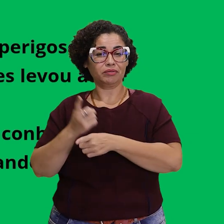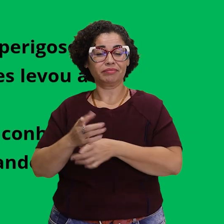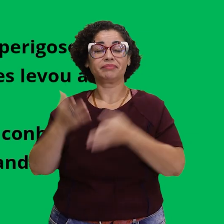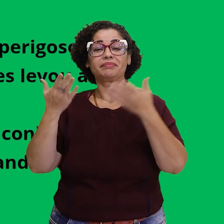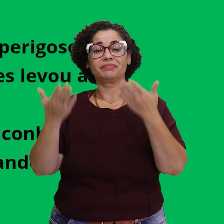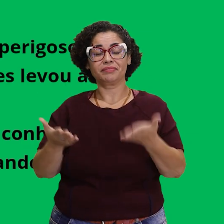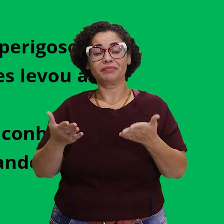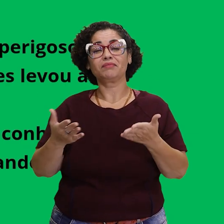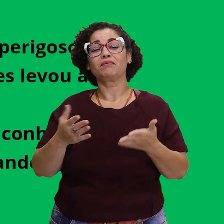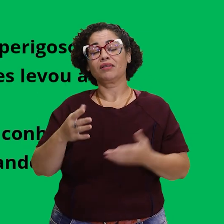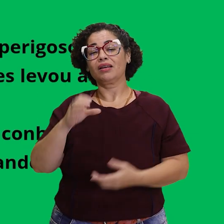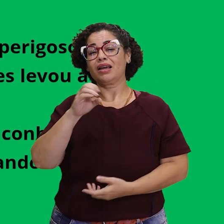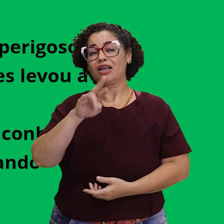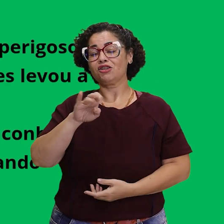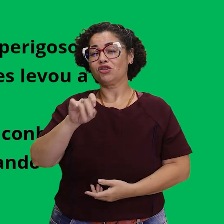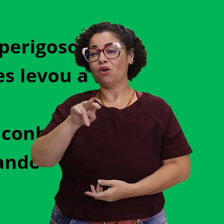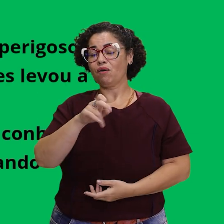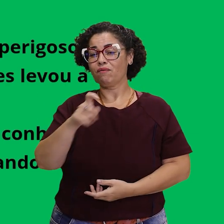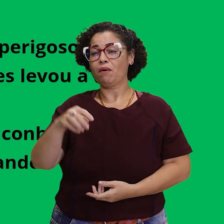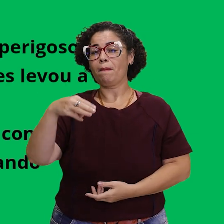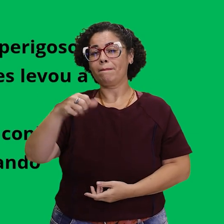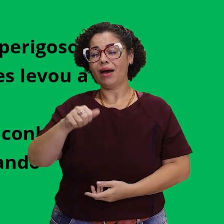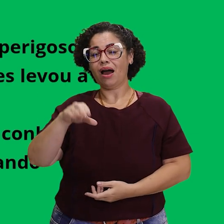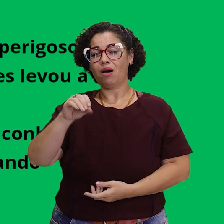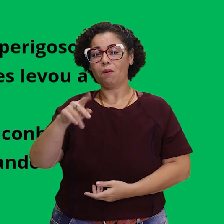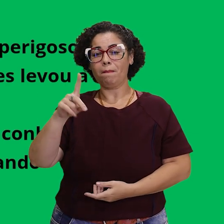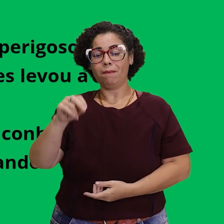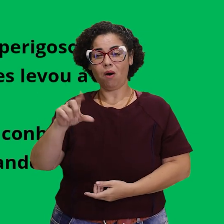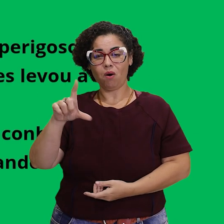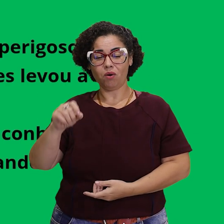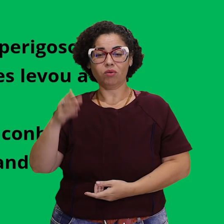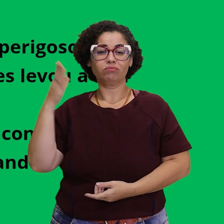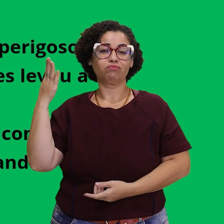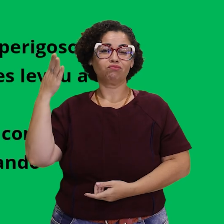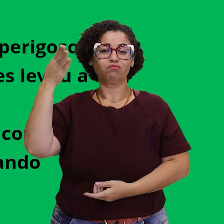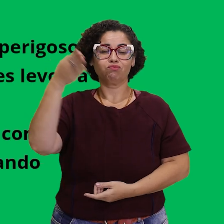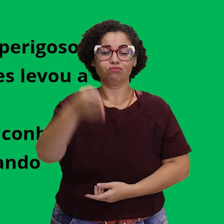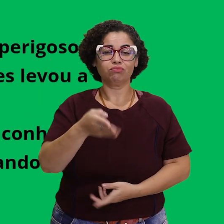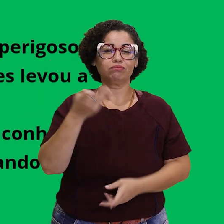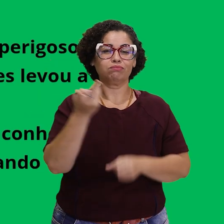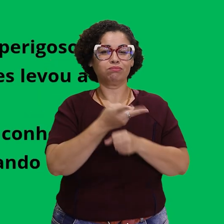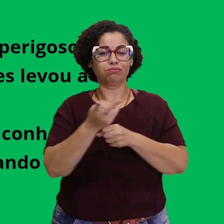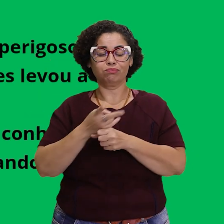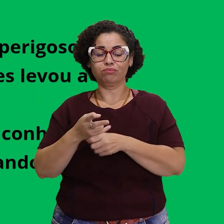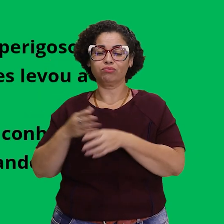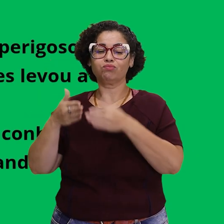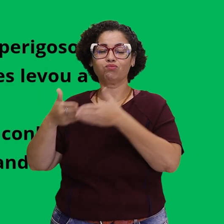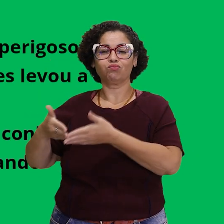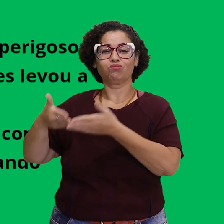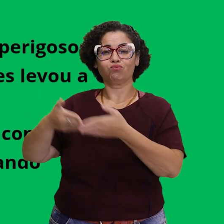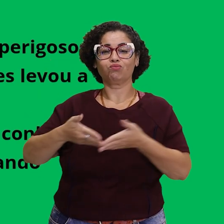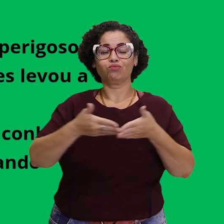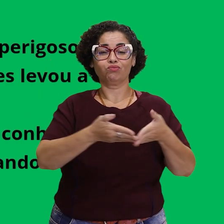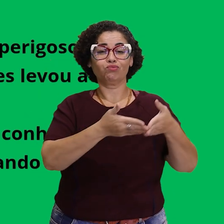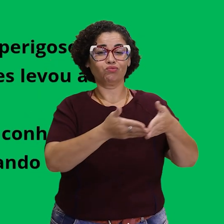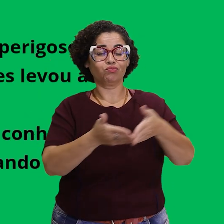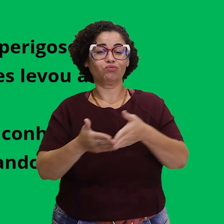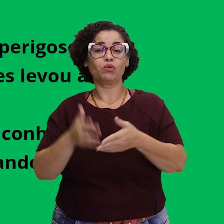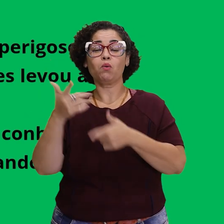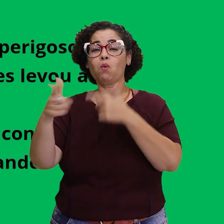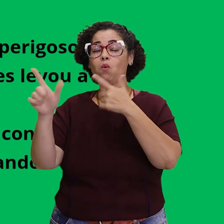descobertas, assim como Cristóvão Colombo e Marco Polo partiram em busca de rotas